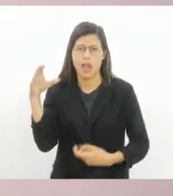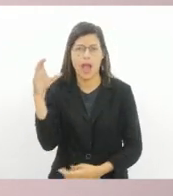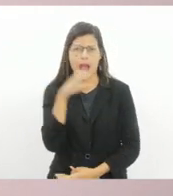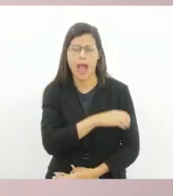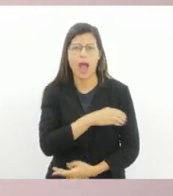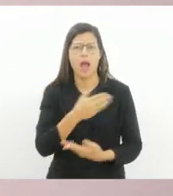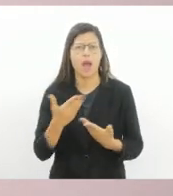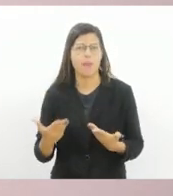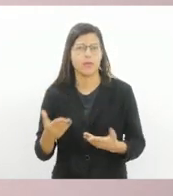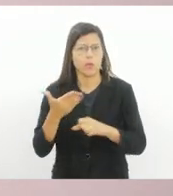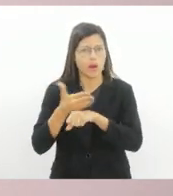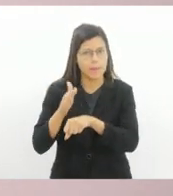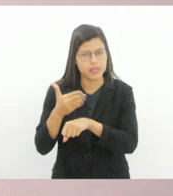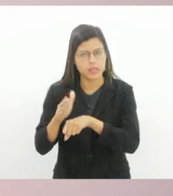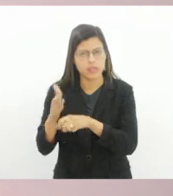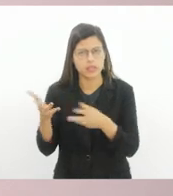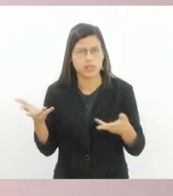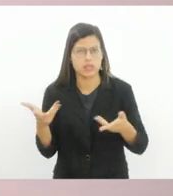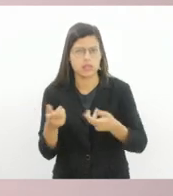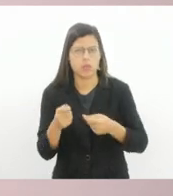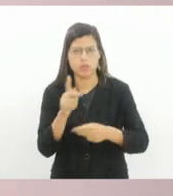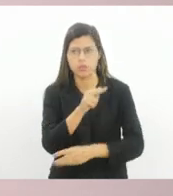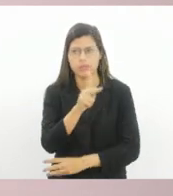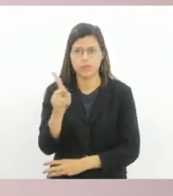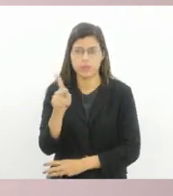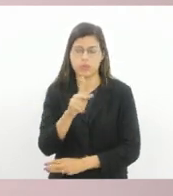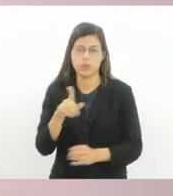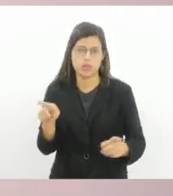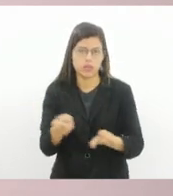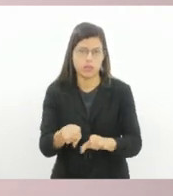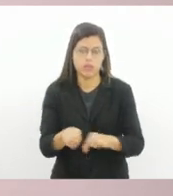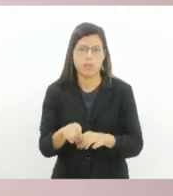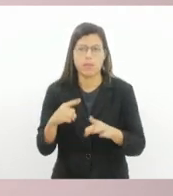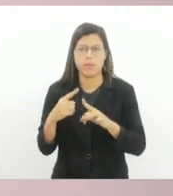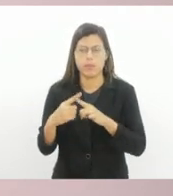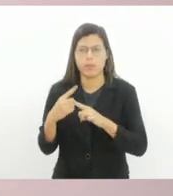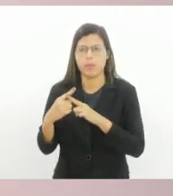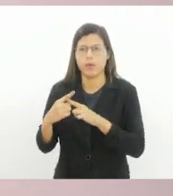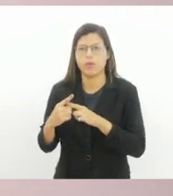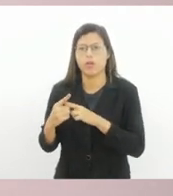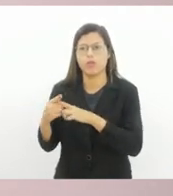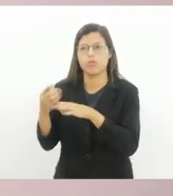gente tem que falar isso com os professores que fazem sistema, porque, quando chega no Conselho Tutelar,